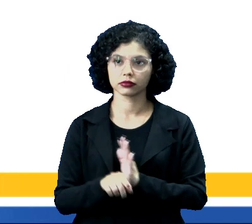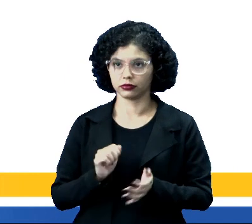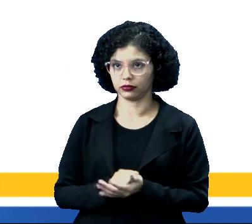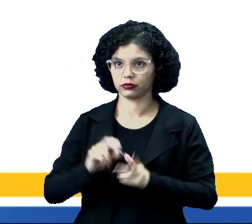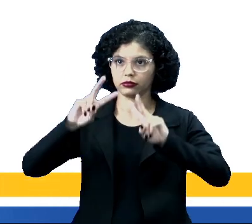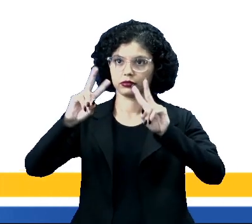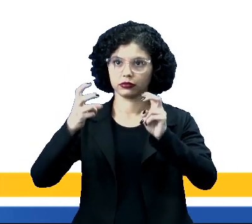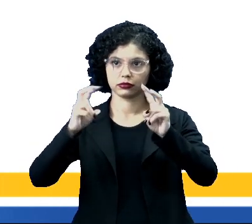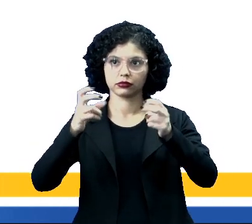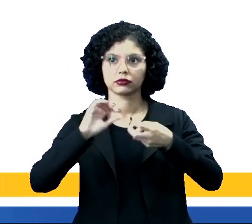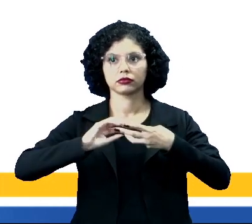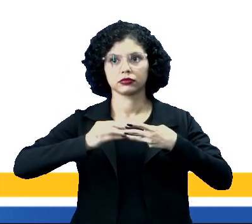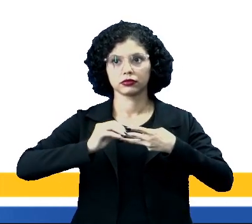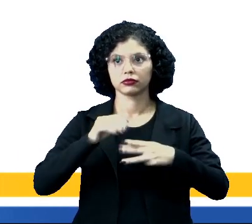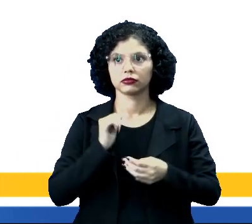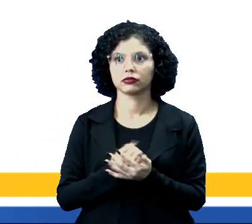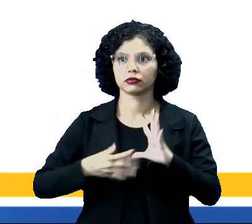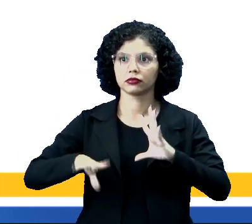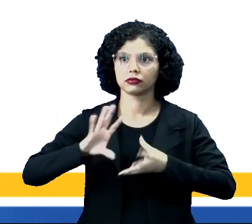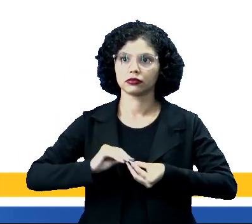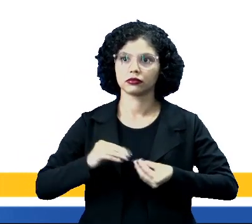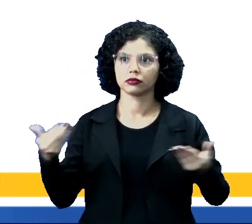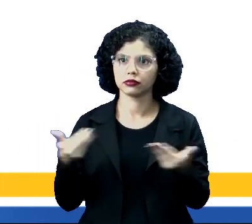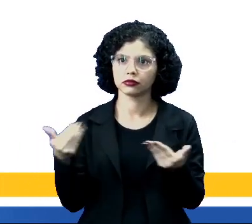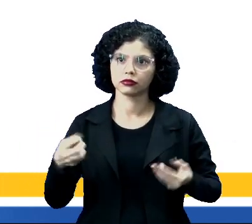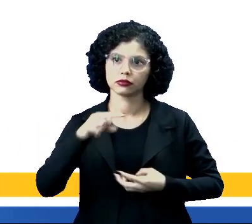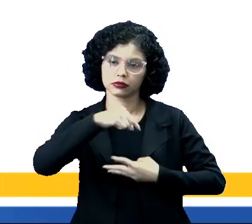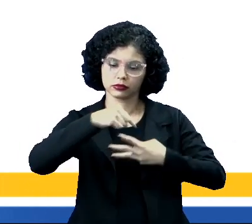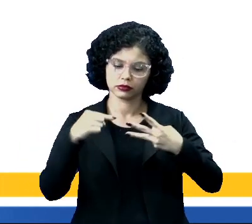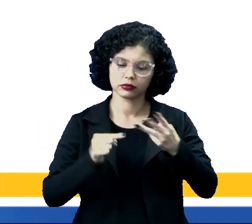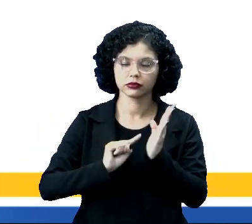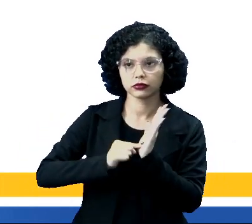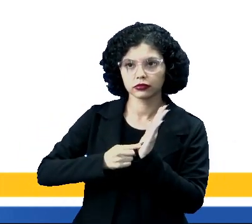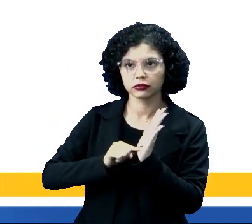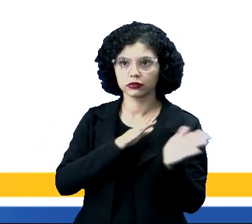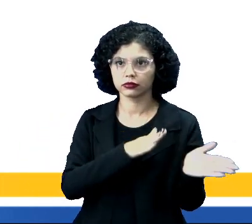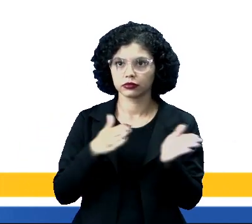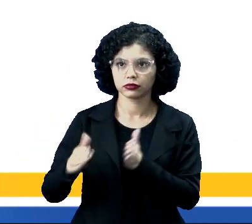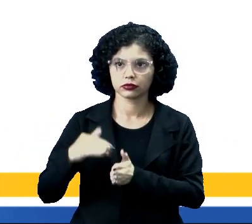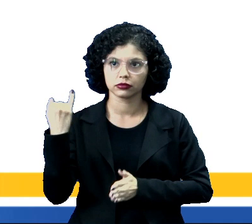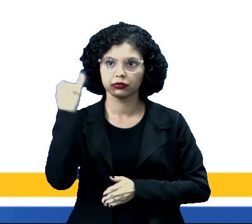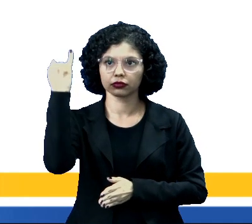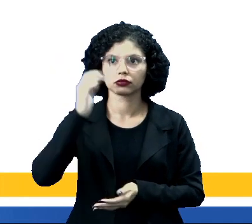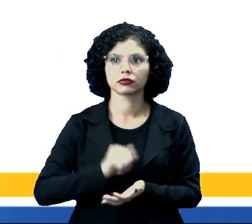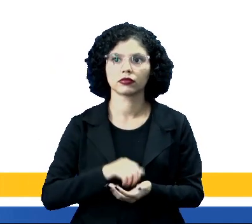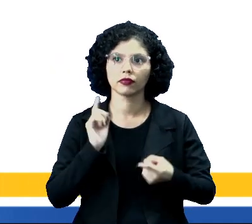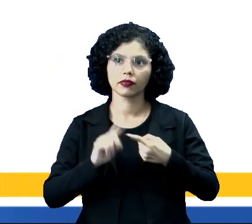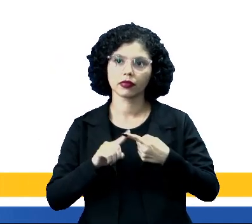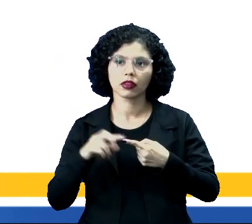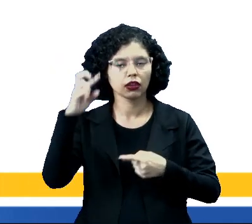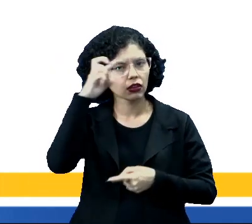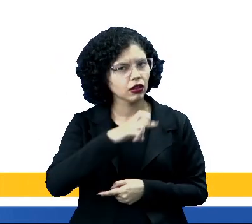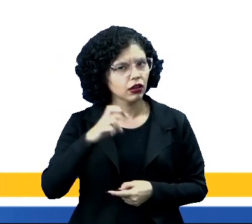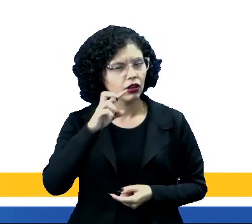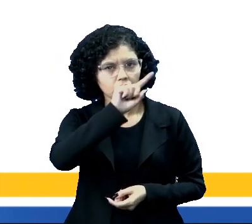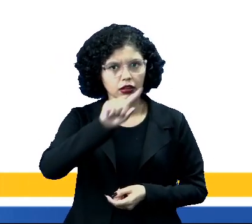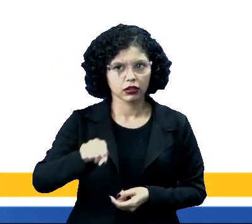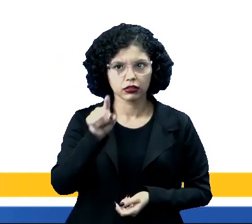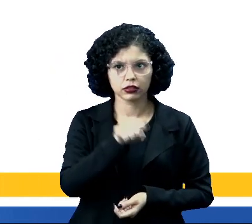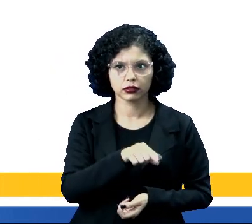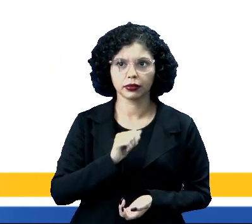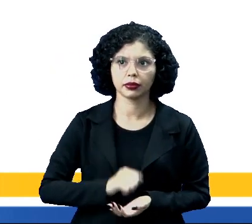nós temos aí: a teoria celular pode ser resumida atualmente em 3 pontos principais. Analise e marque